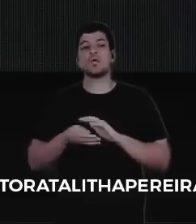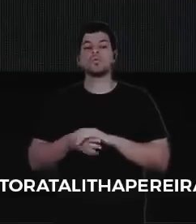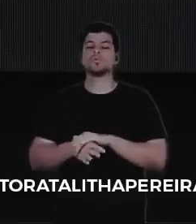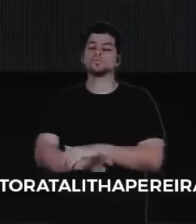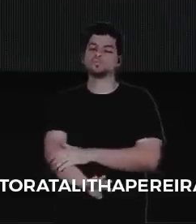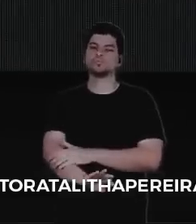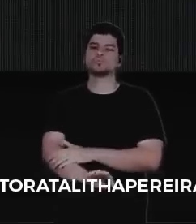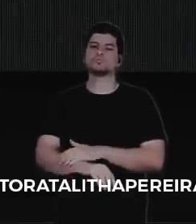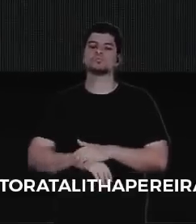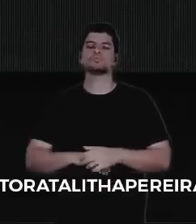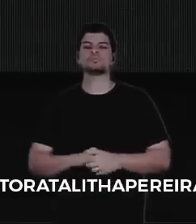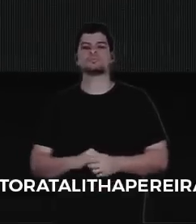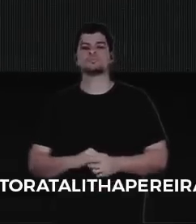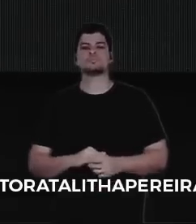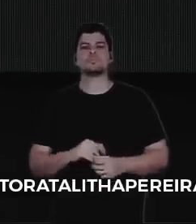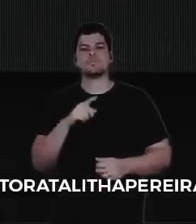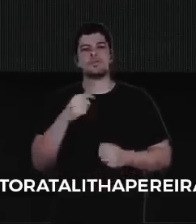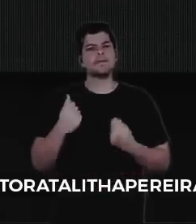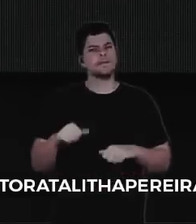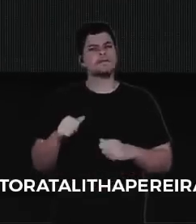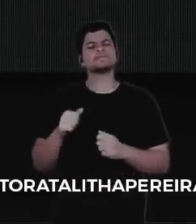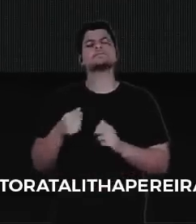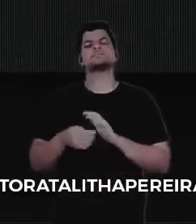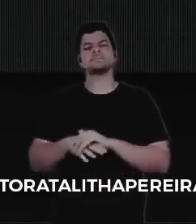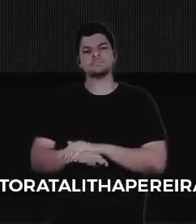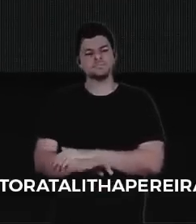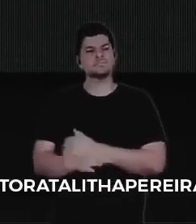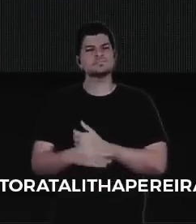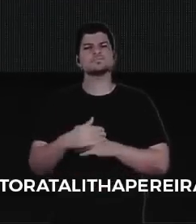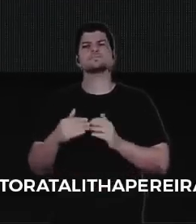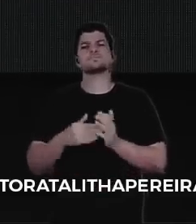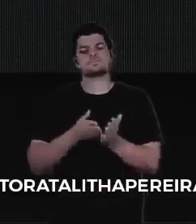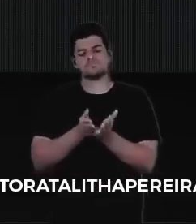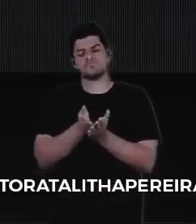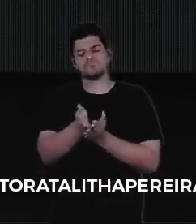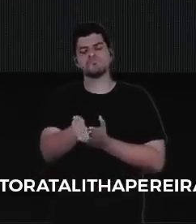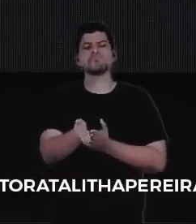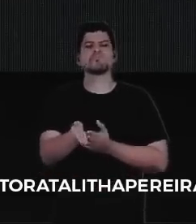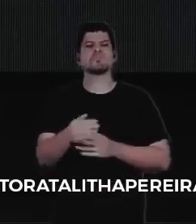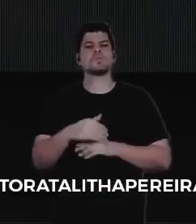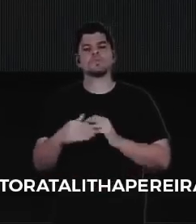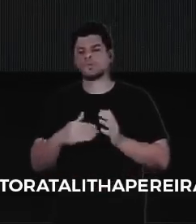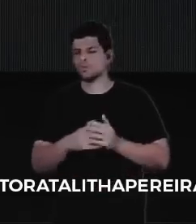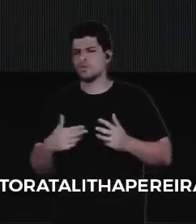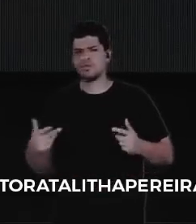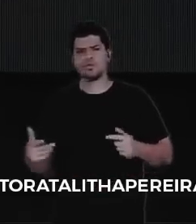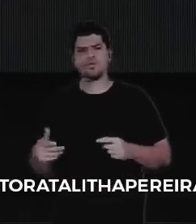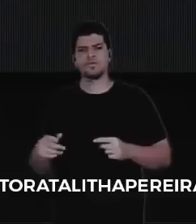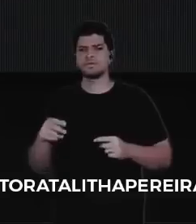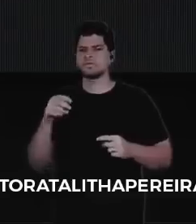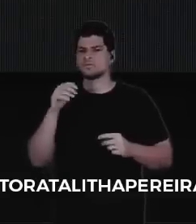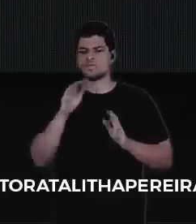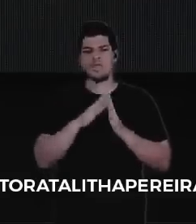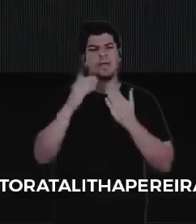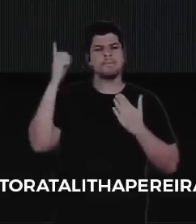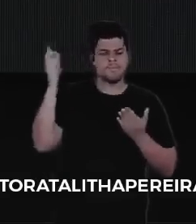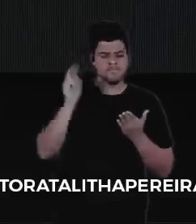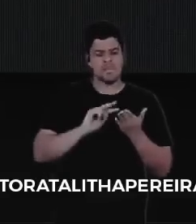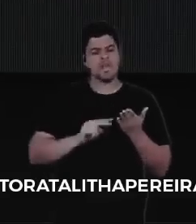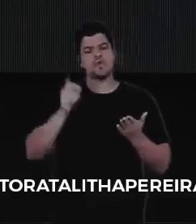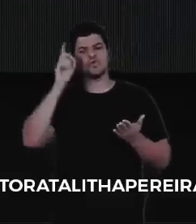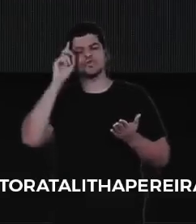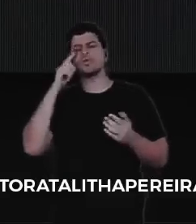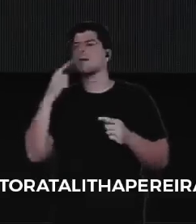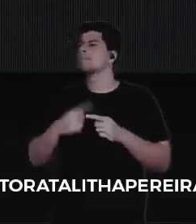hábito. Seja disciplinado em tudo. Não é só no aspecto físico, é em tudo. Na leitura da... Por que eu leio a Bíblia todo dia,